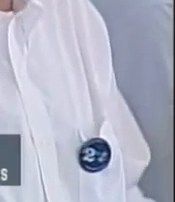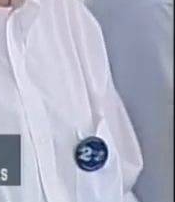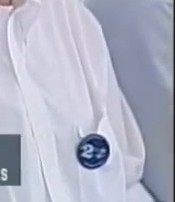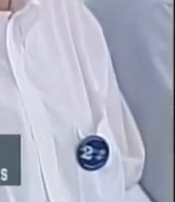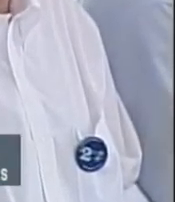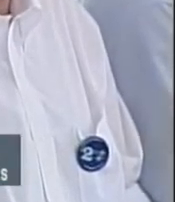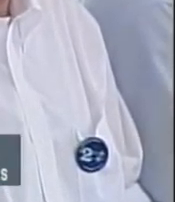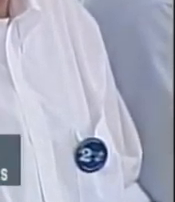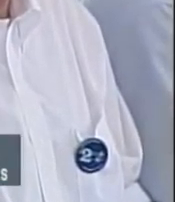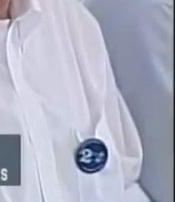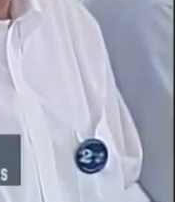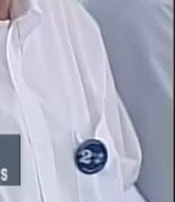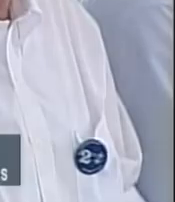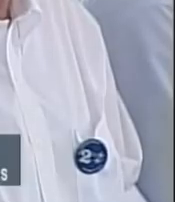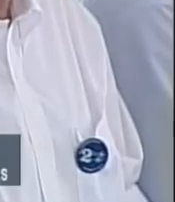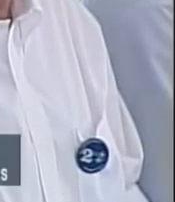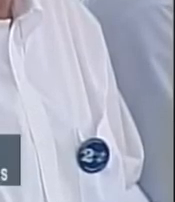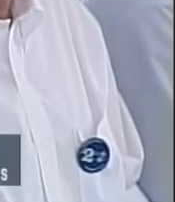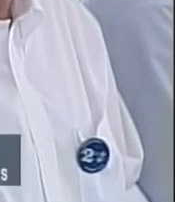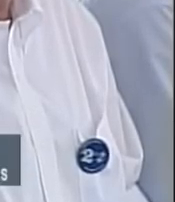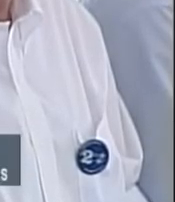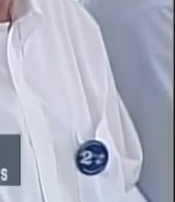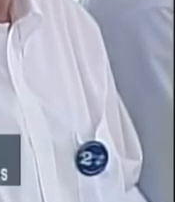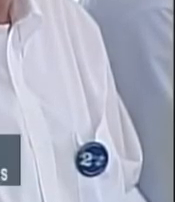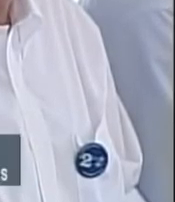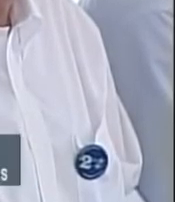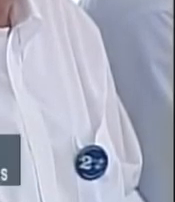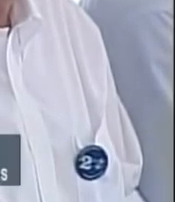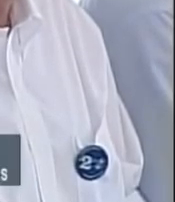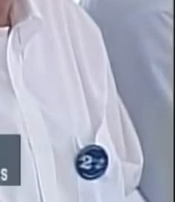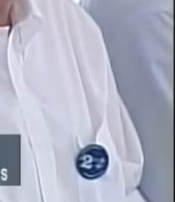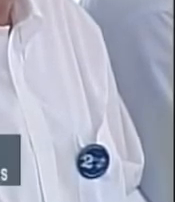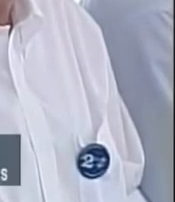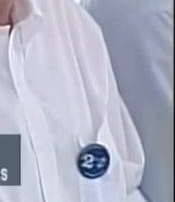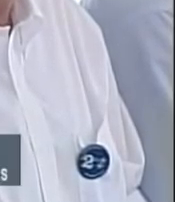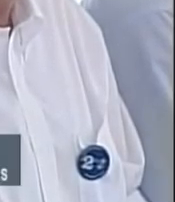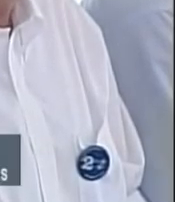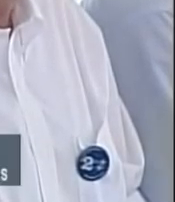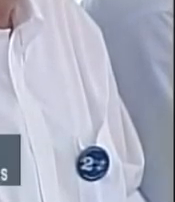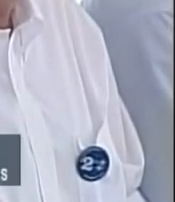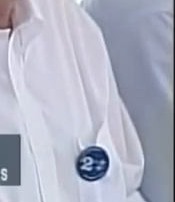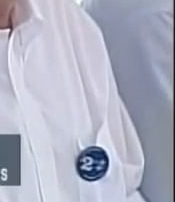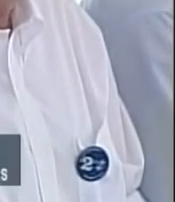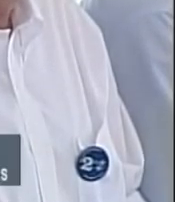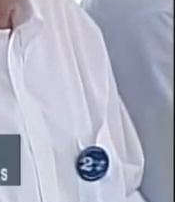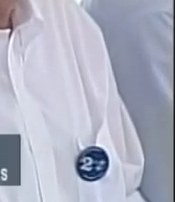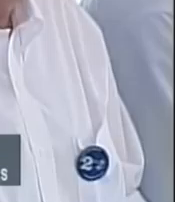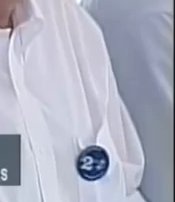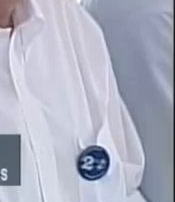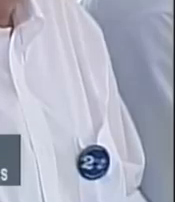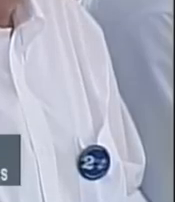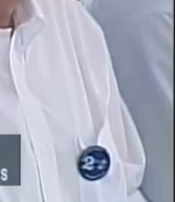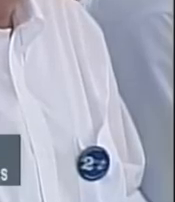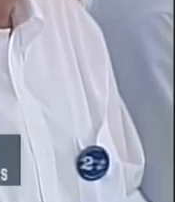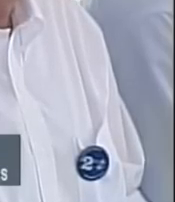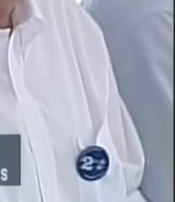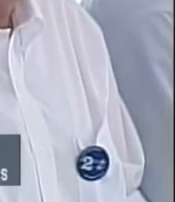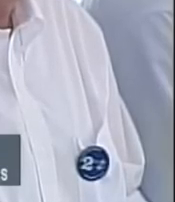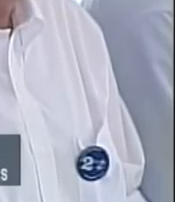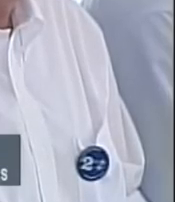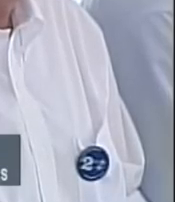qualidade. E a você, presidenta Dilma, o meu muito obrigado pela parceria, por toda a continuidade, tudo que a senhora comprometeu-se na